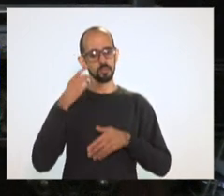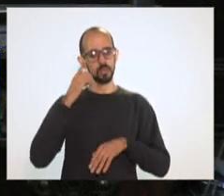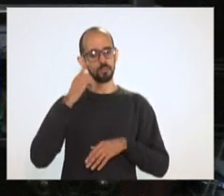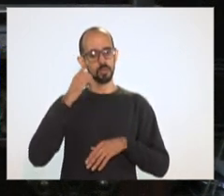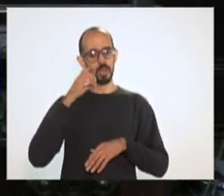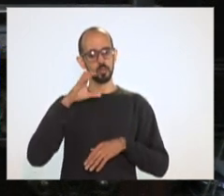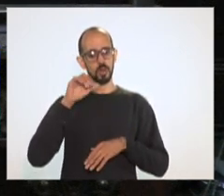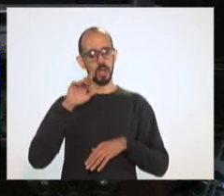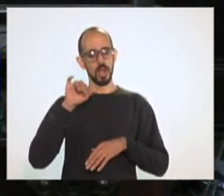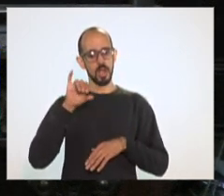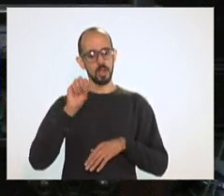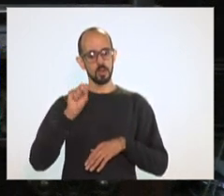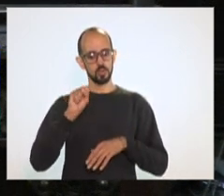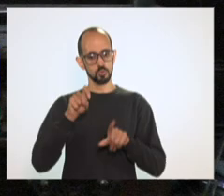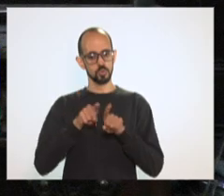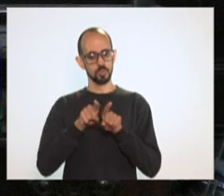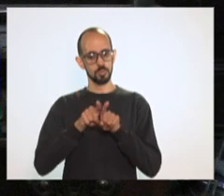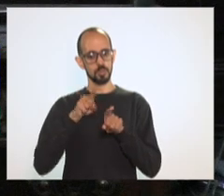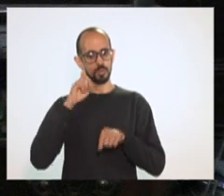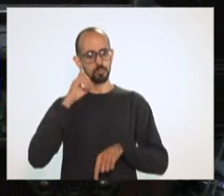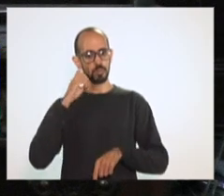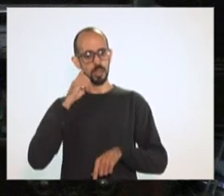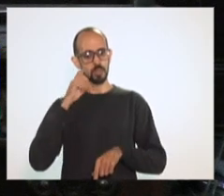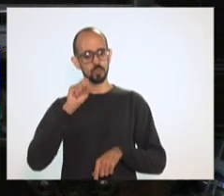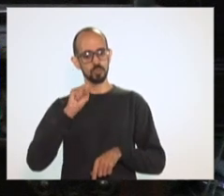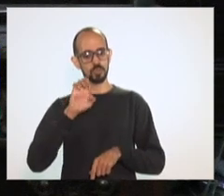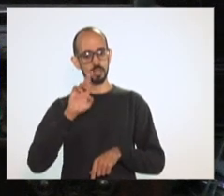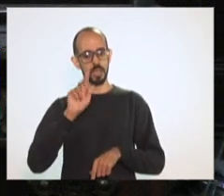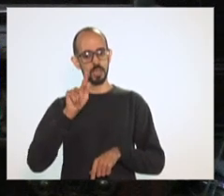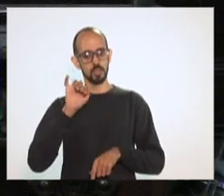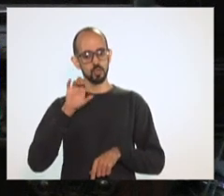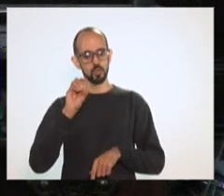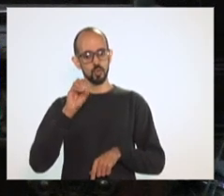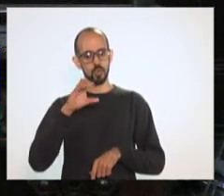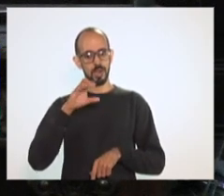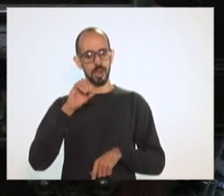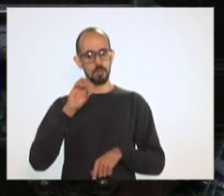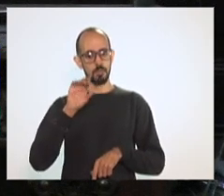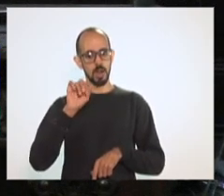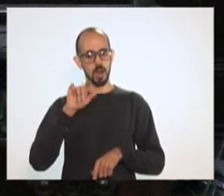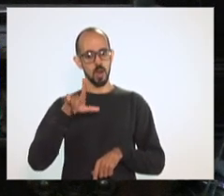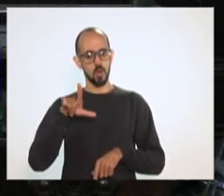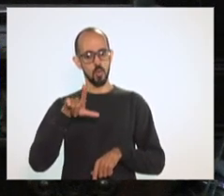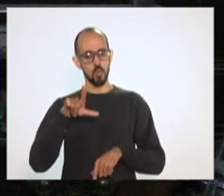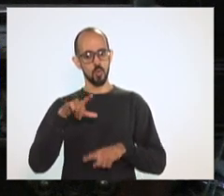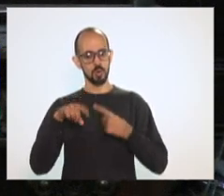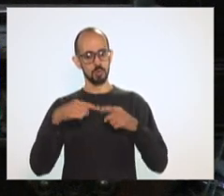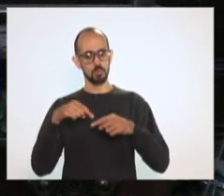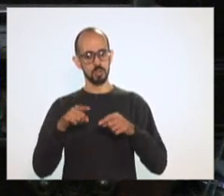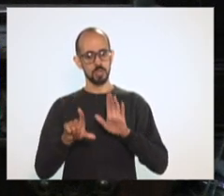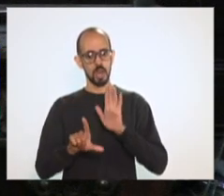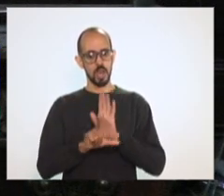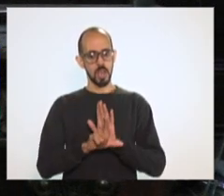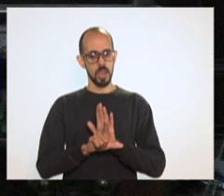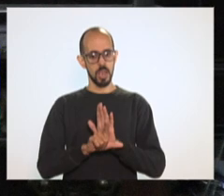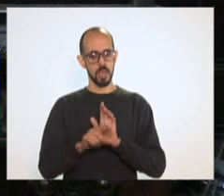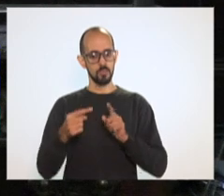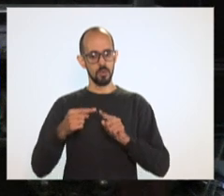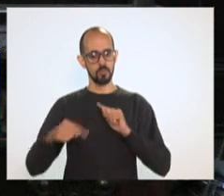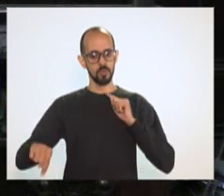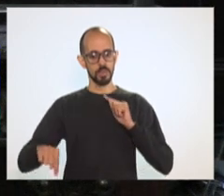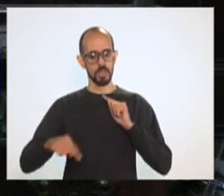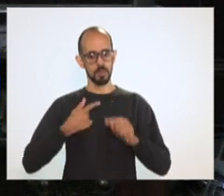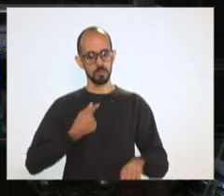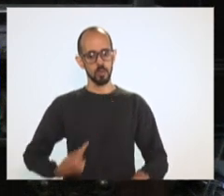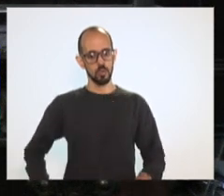Sérgio Cabral para assinarem comigo a lei depois a lei foi vetada pela pelo governo e